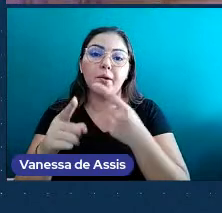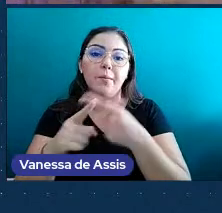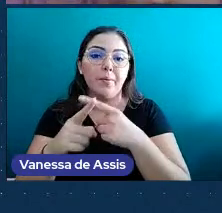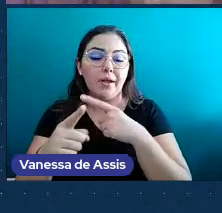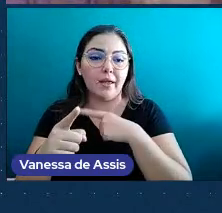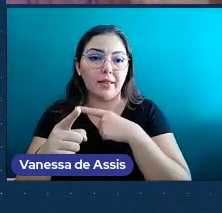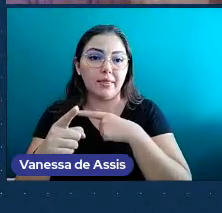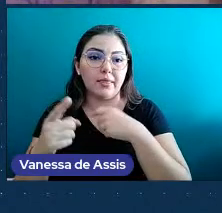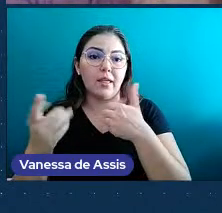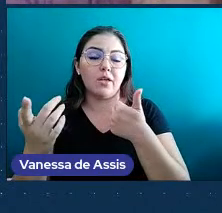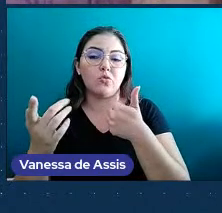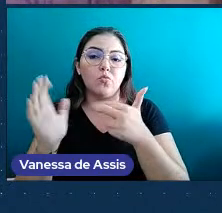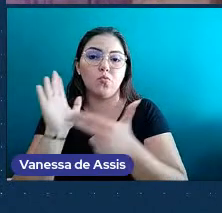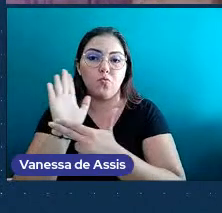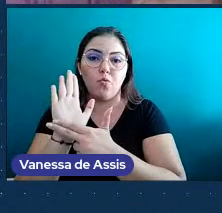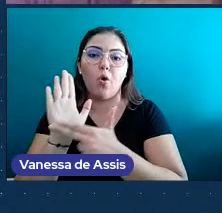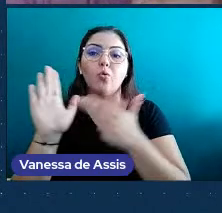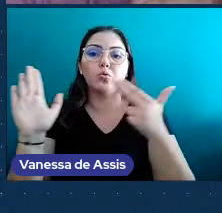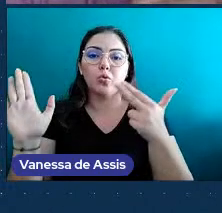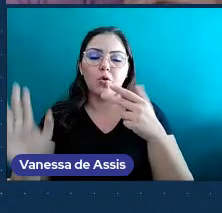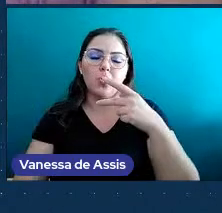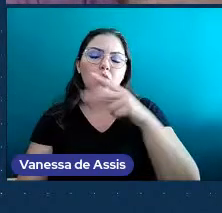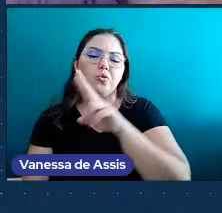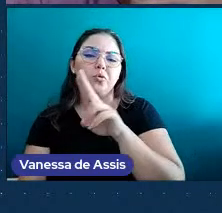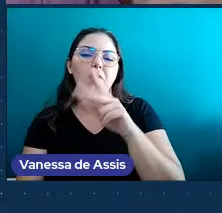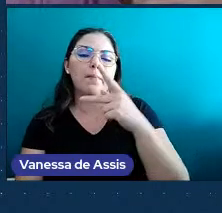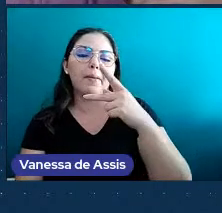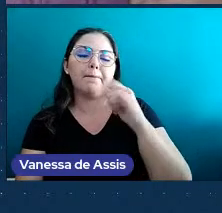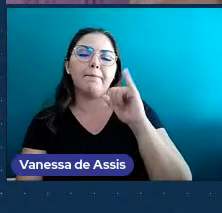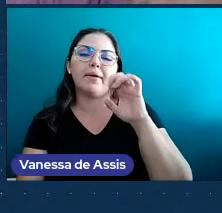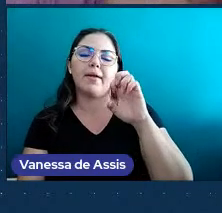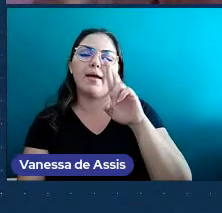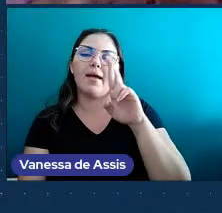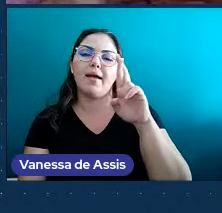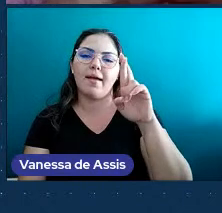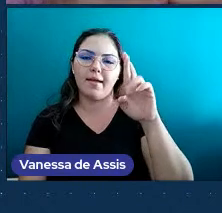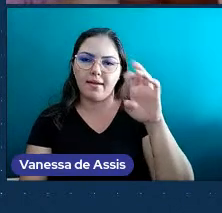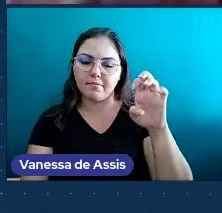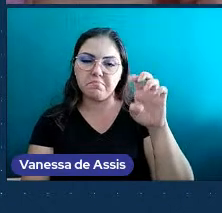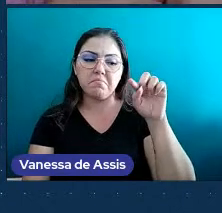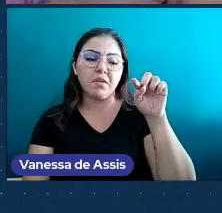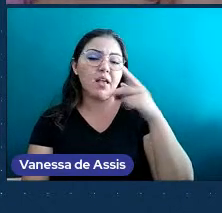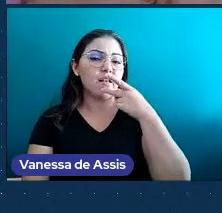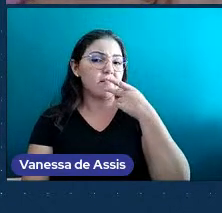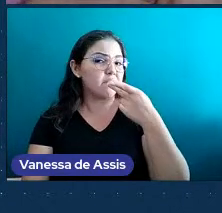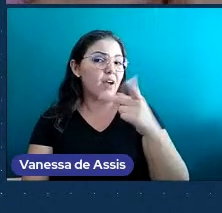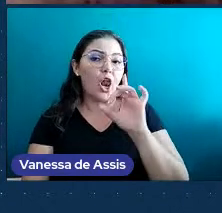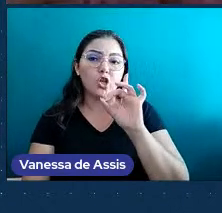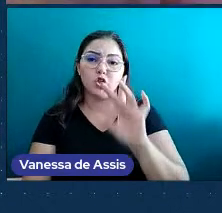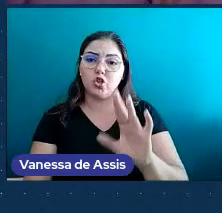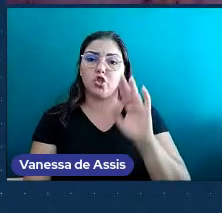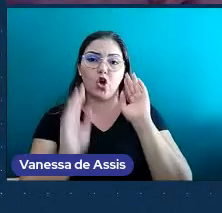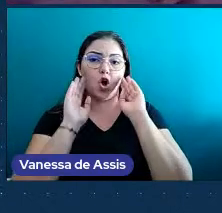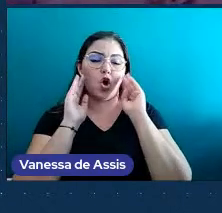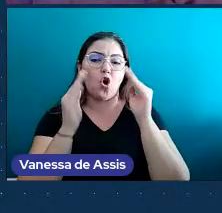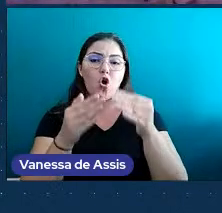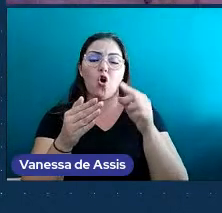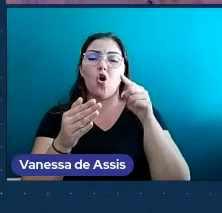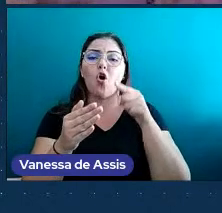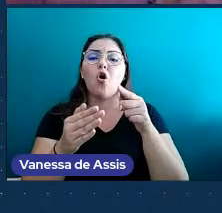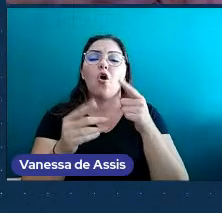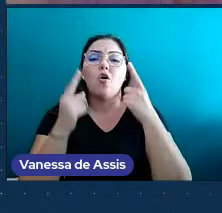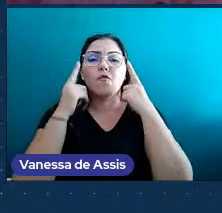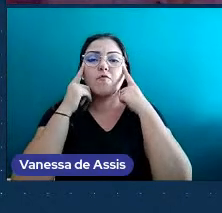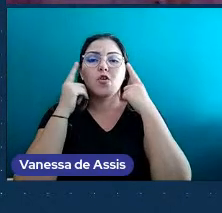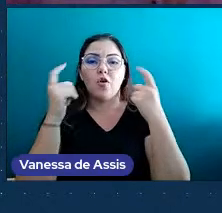trata muito dessa questão da violência simbólica, né? Bom, e eu preciso dizer que dentro da escola